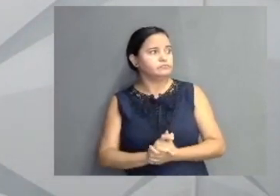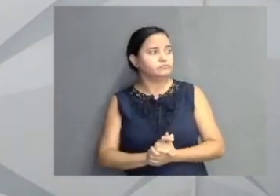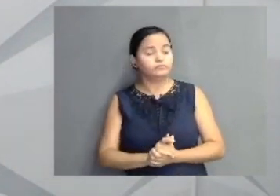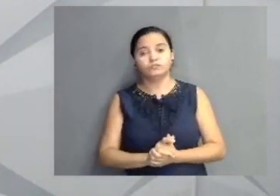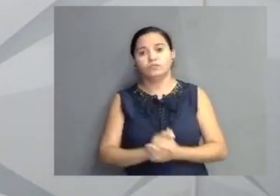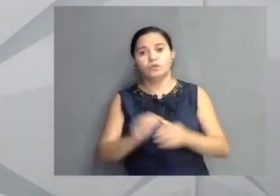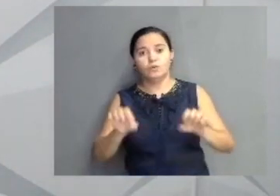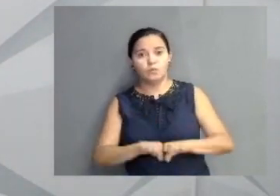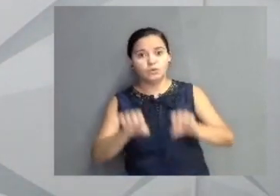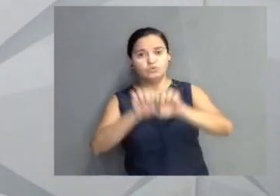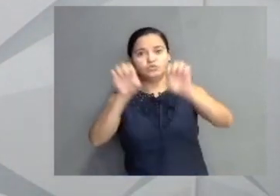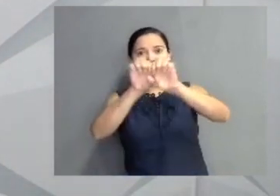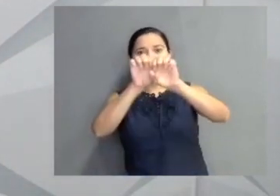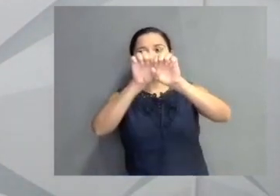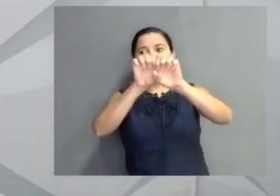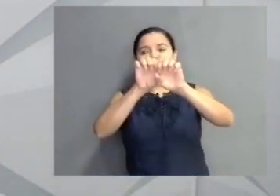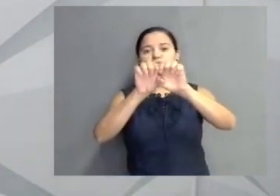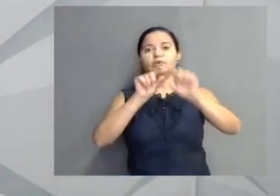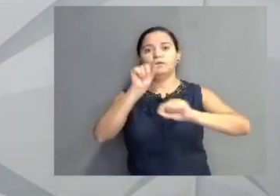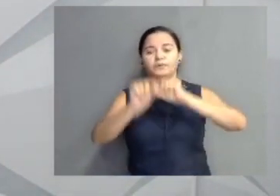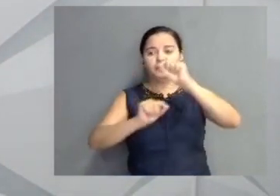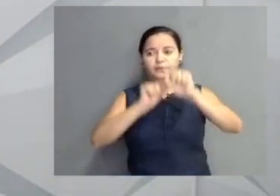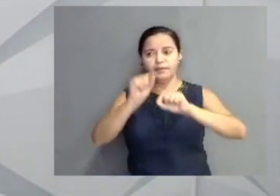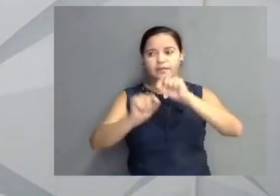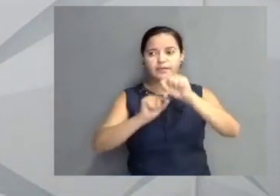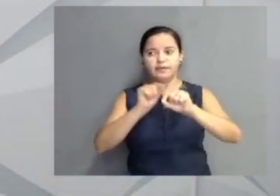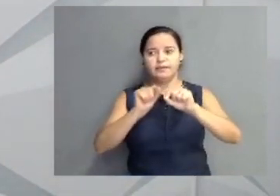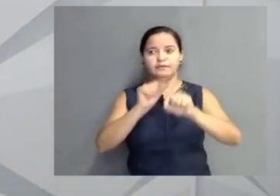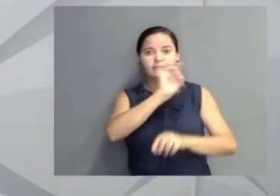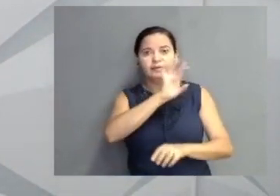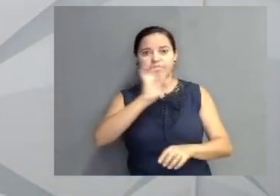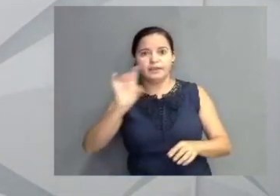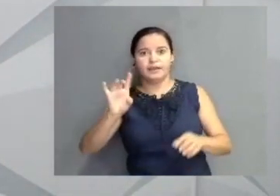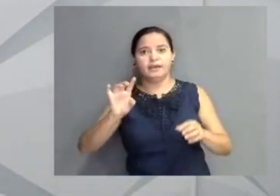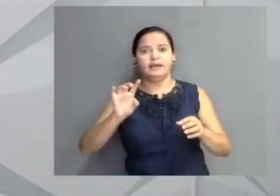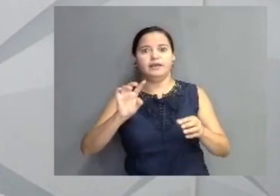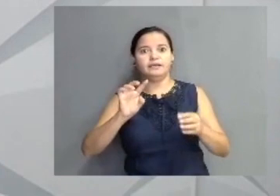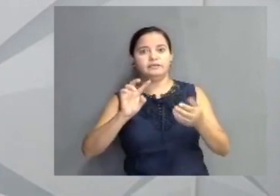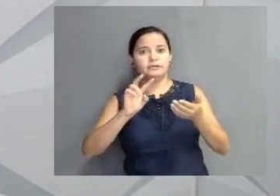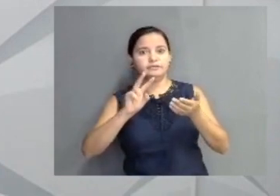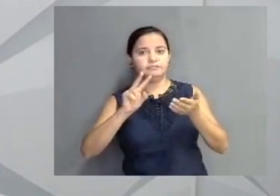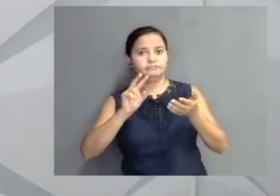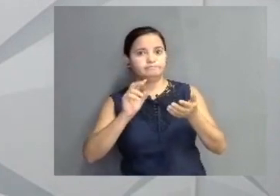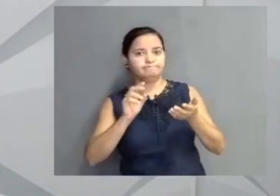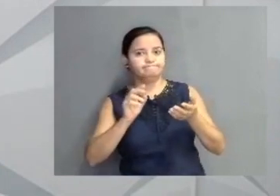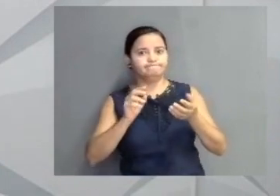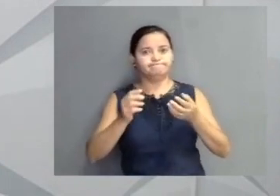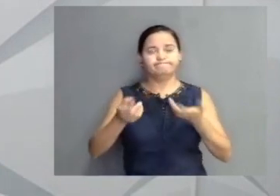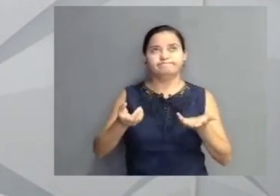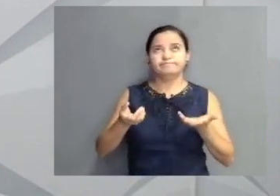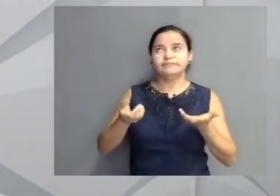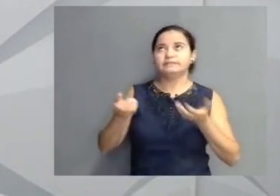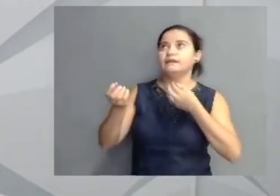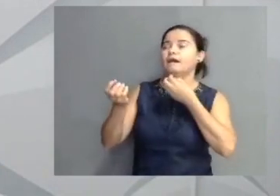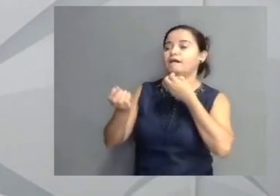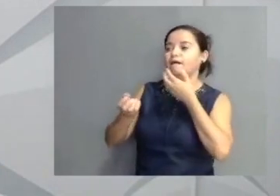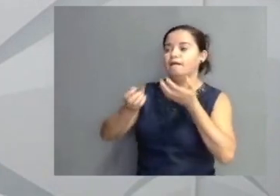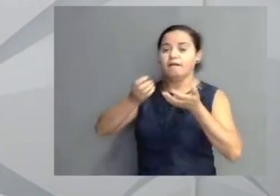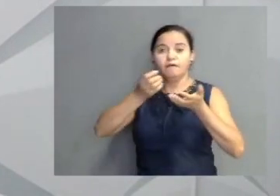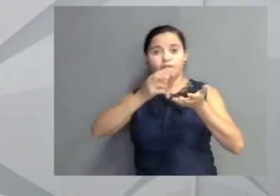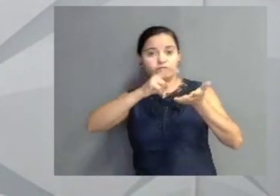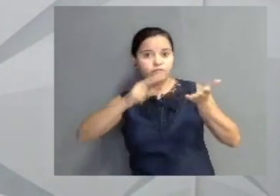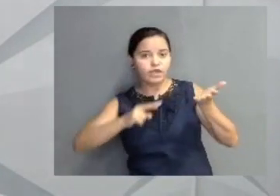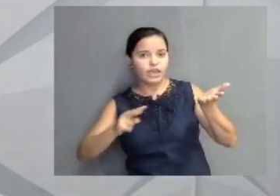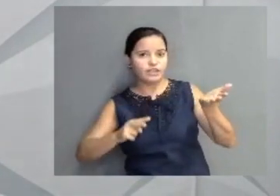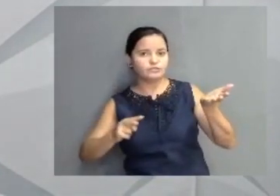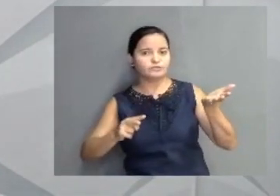métrica, cada verso, né, cada linha do poema é chamado de verso, e o conjunto desses